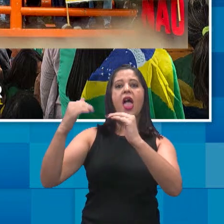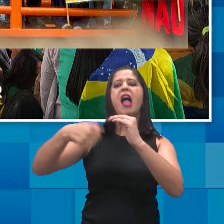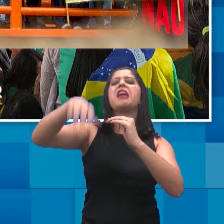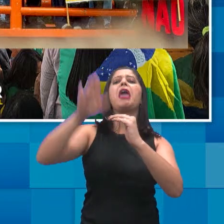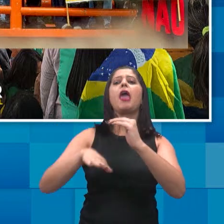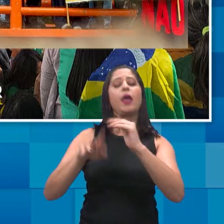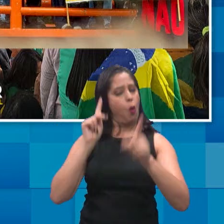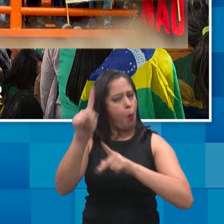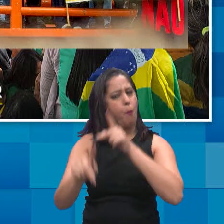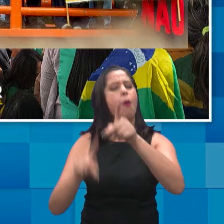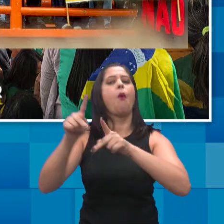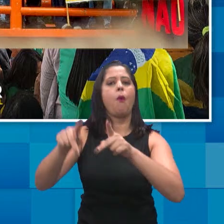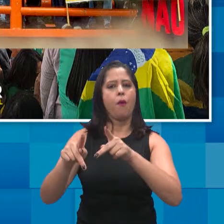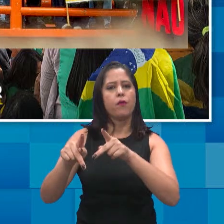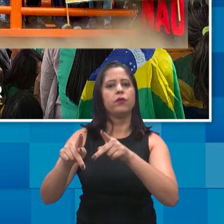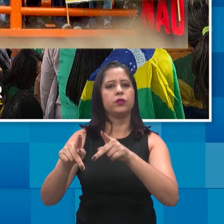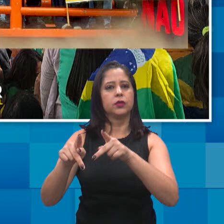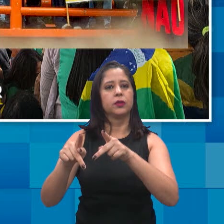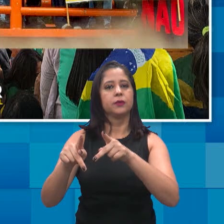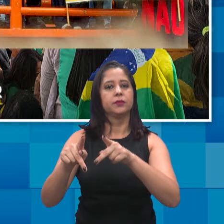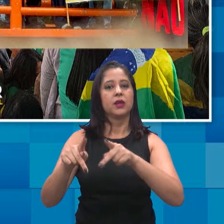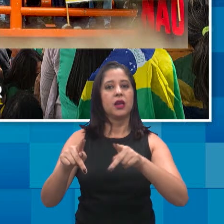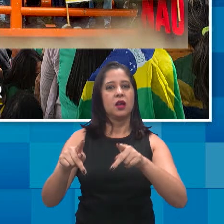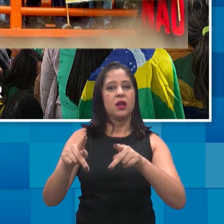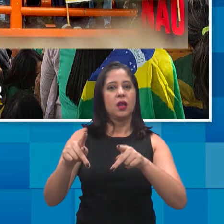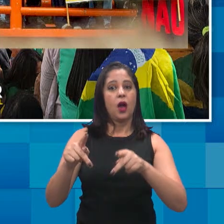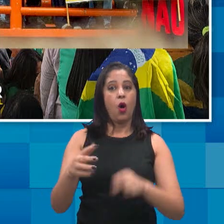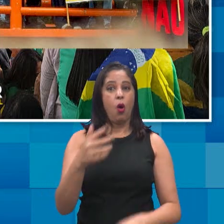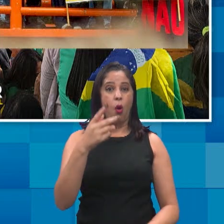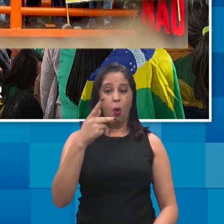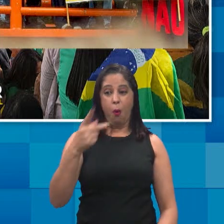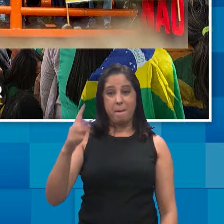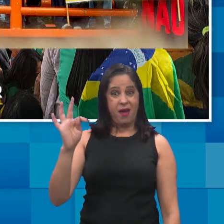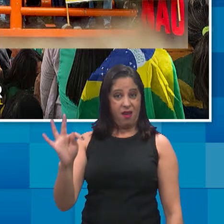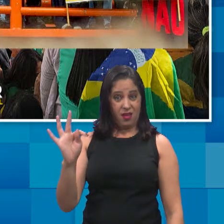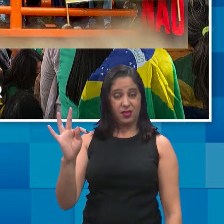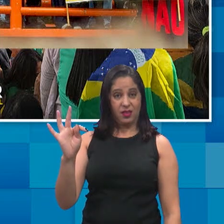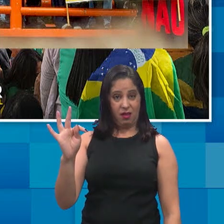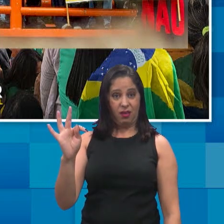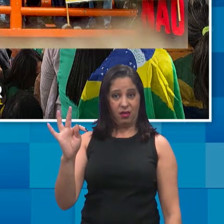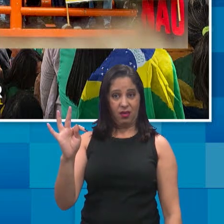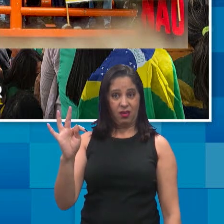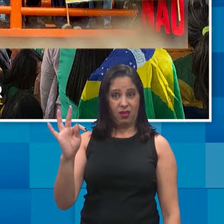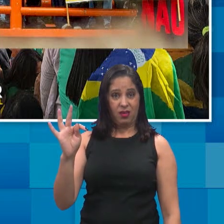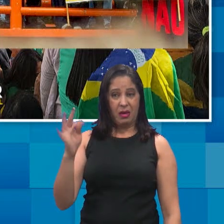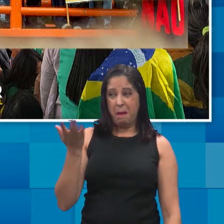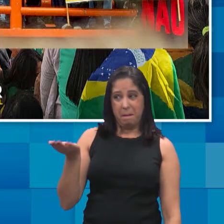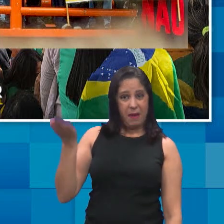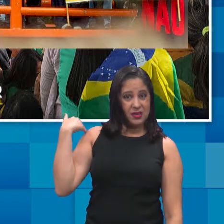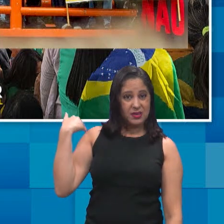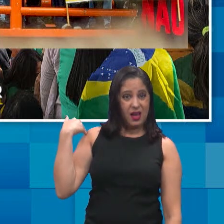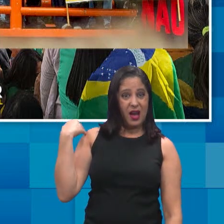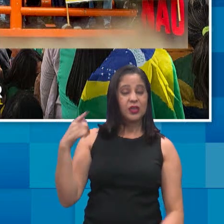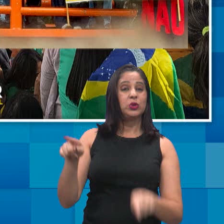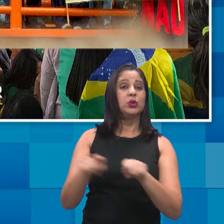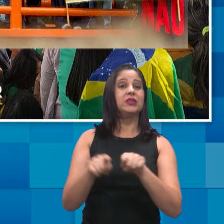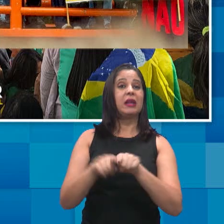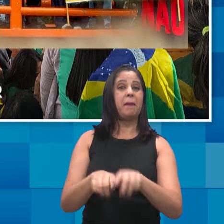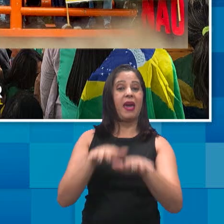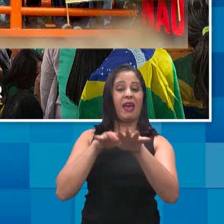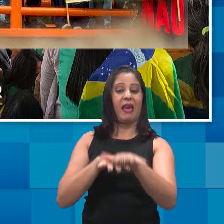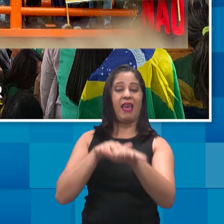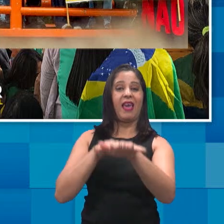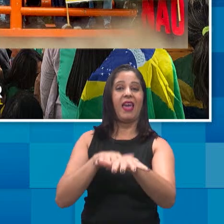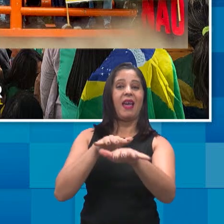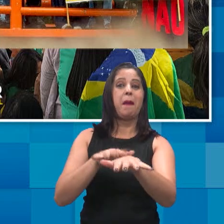o povo. E dias atrás, o PT, a esquerda, esteve no mesmo local e passaram